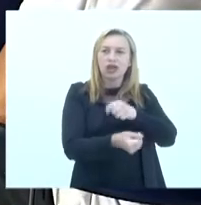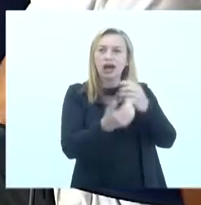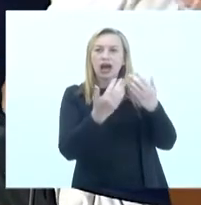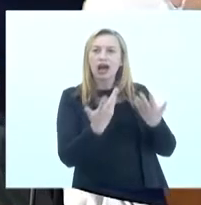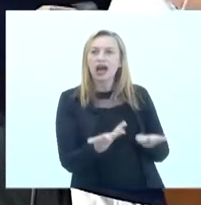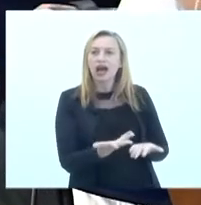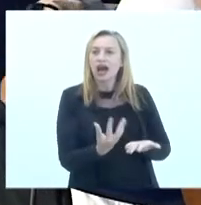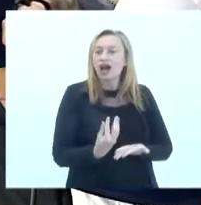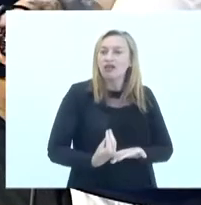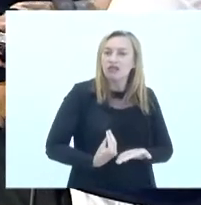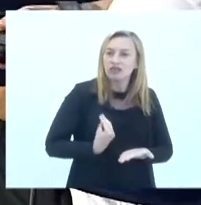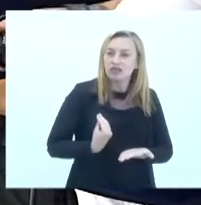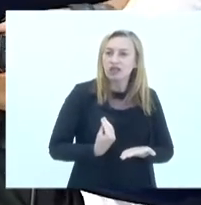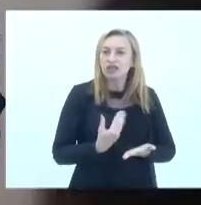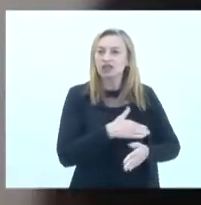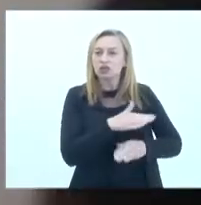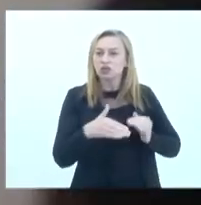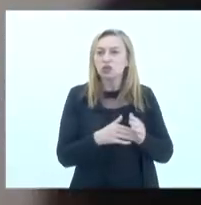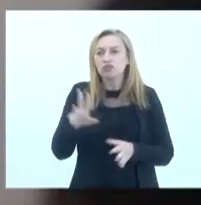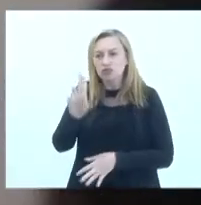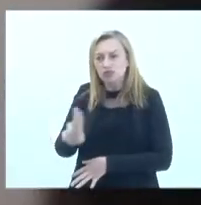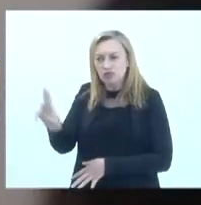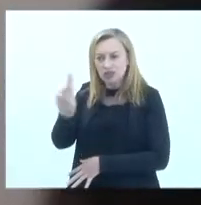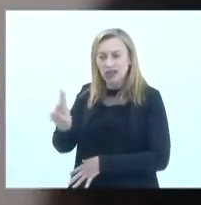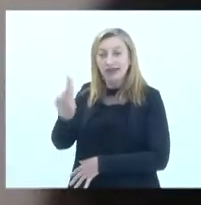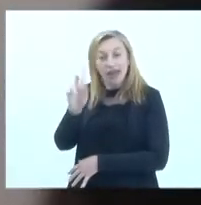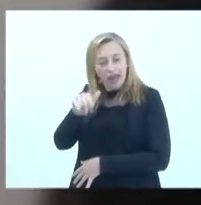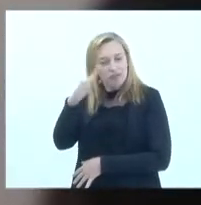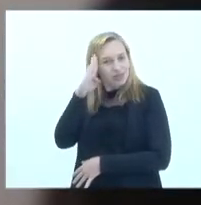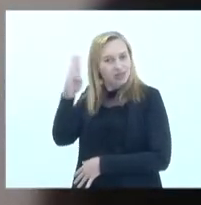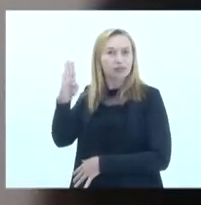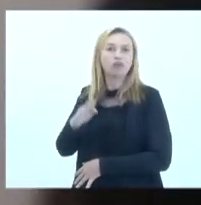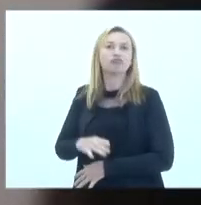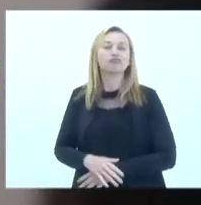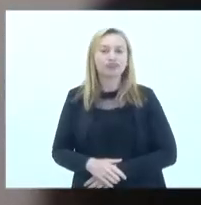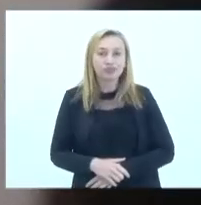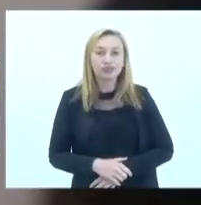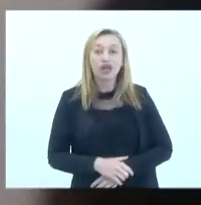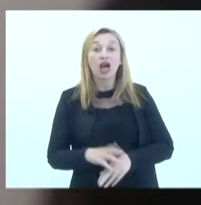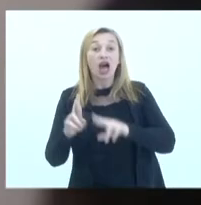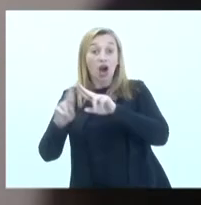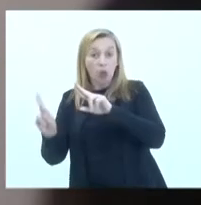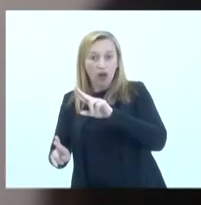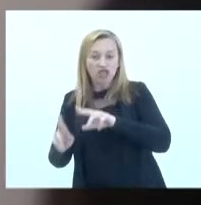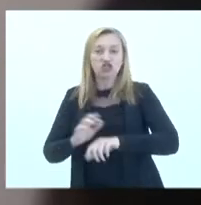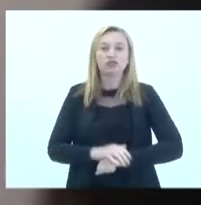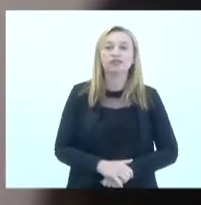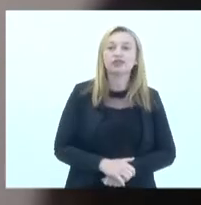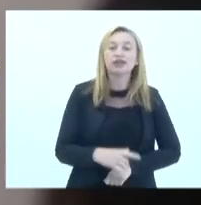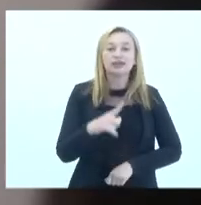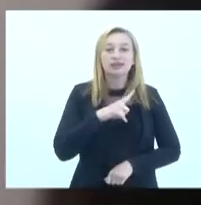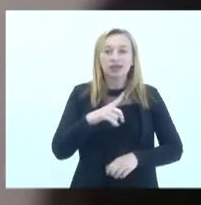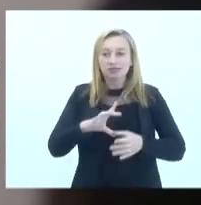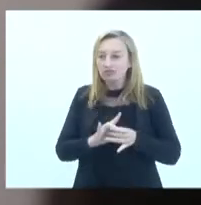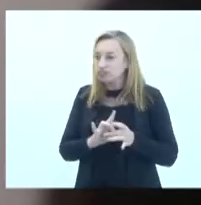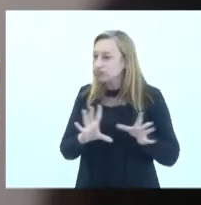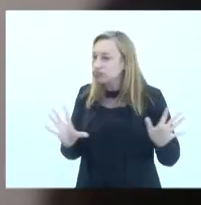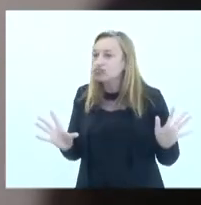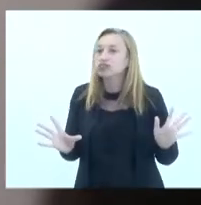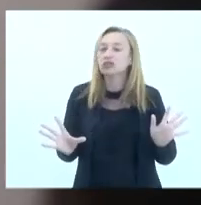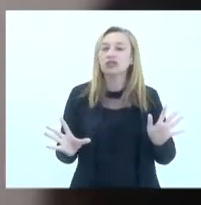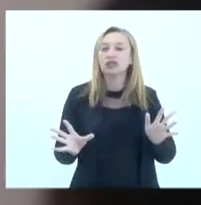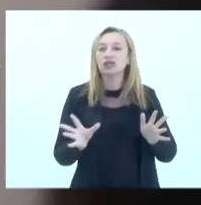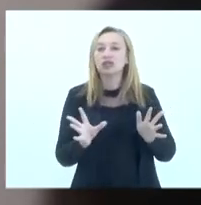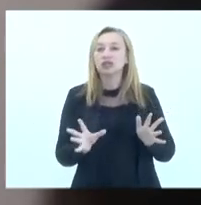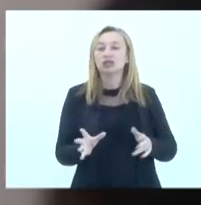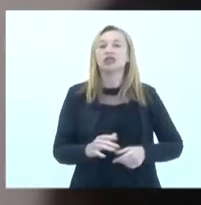presença das universidades é fundamental. A UERJ tem se aberto ao Estado